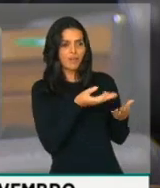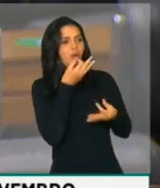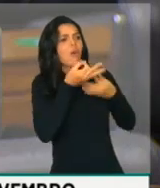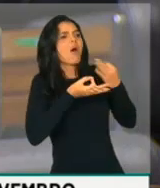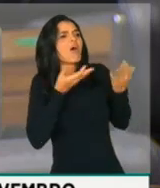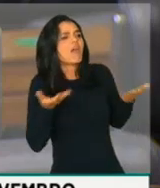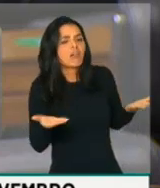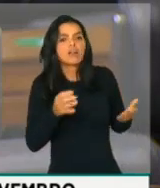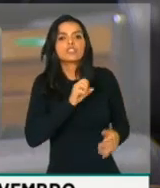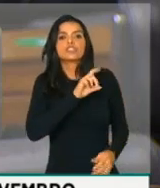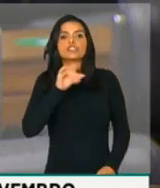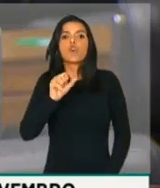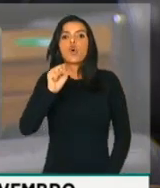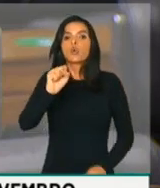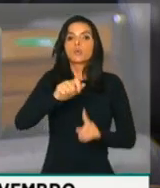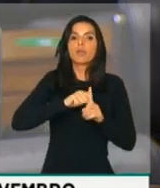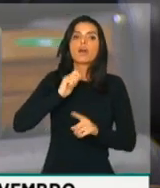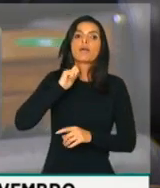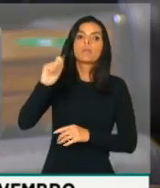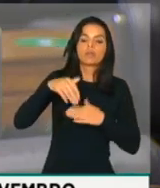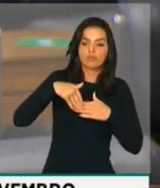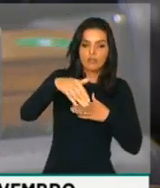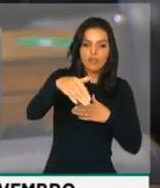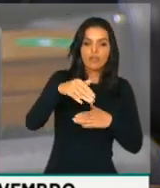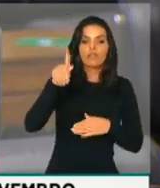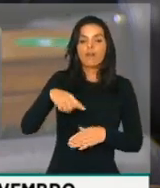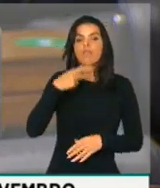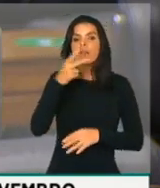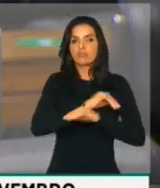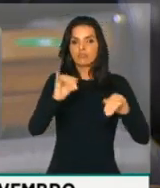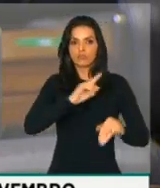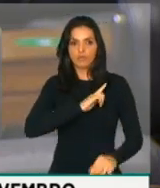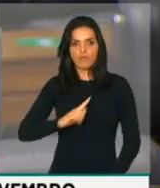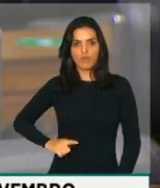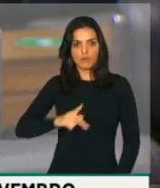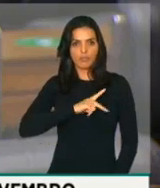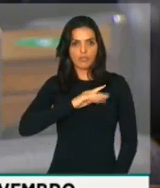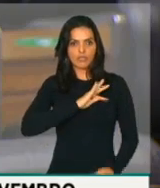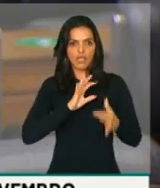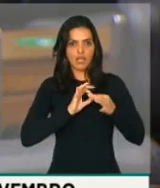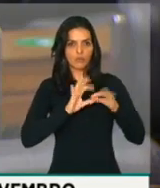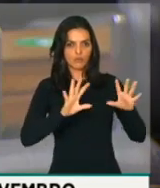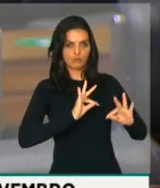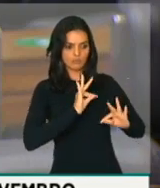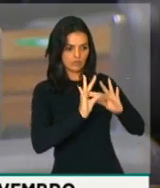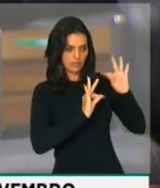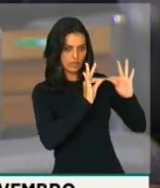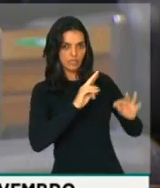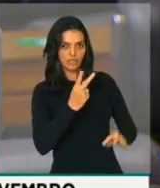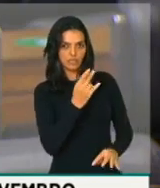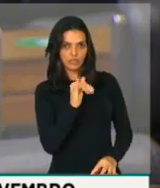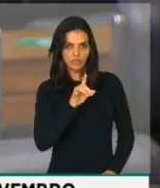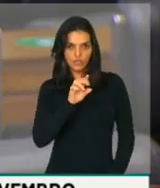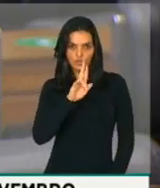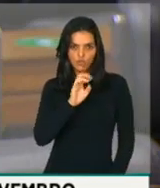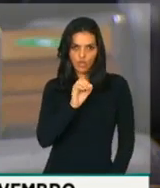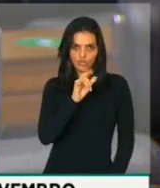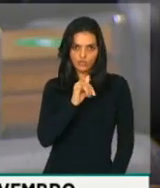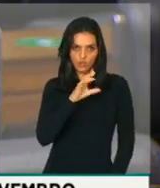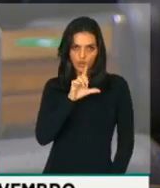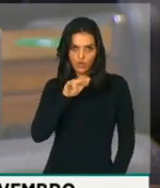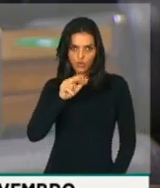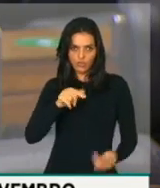a notícia de que o governo da Bahia, do PT, autoriza tratamento que associa hidroxicloroquina,